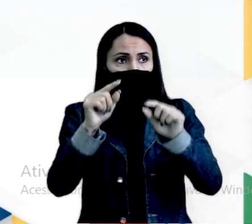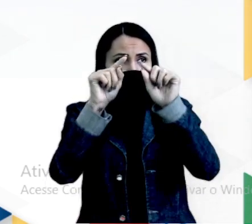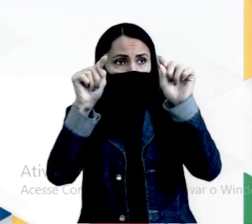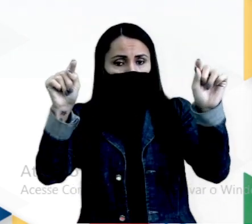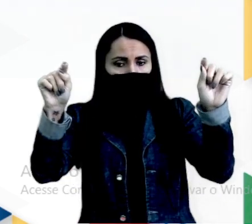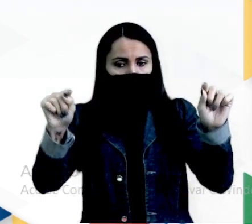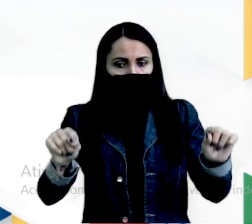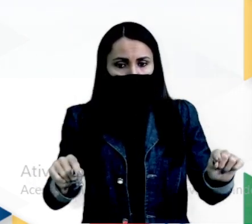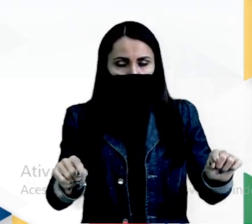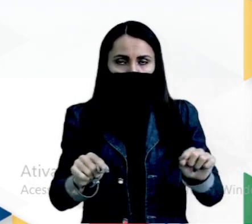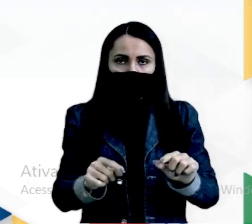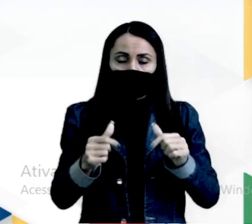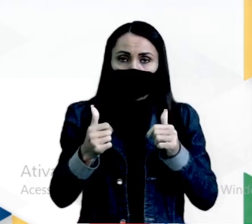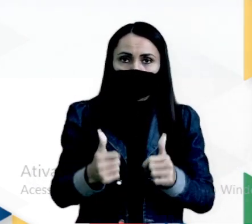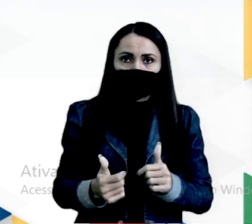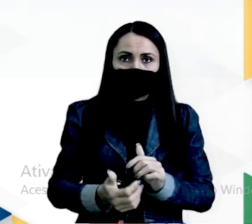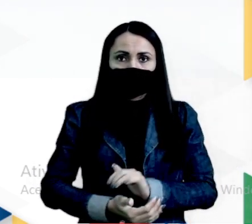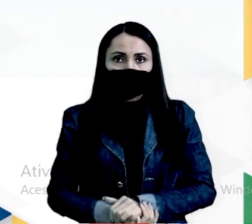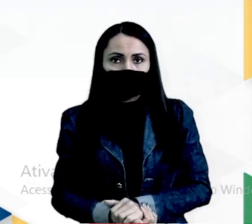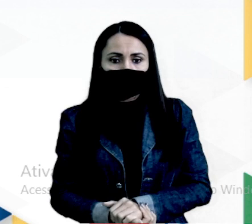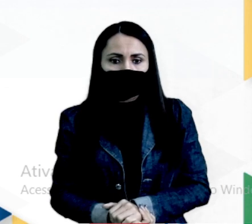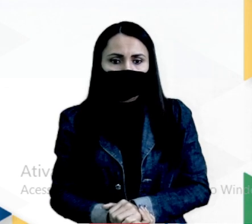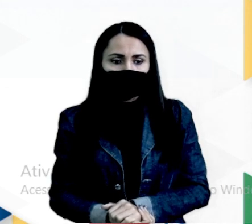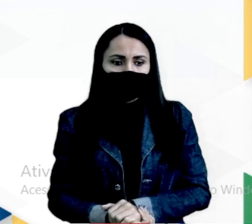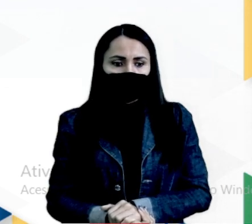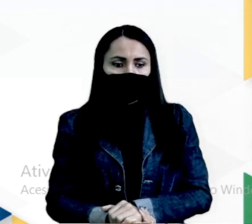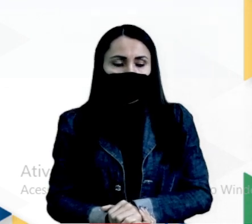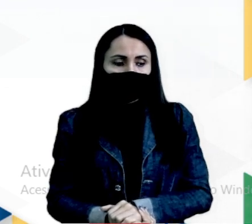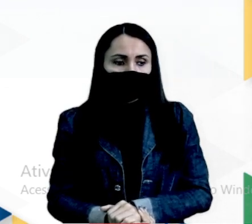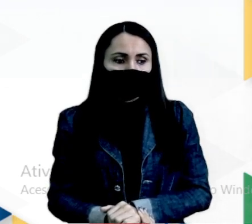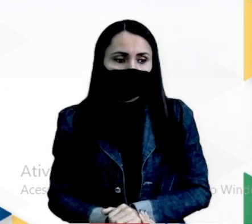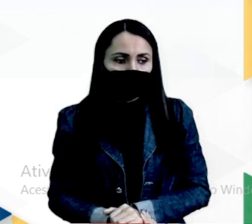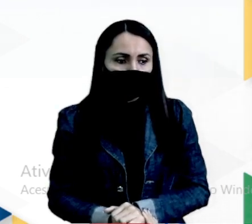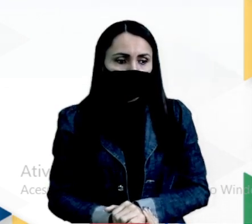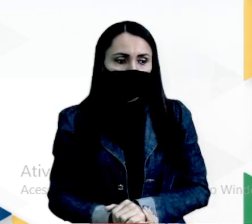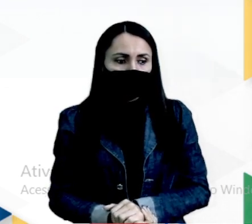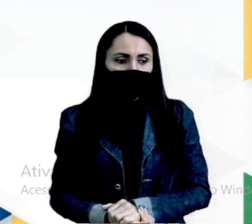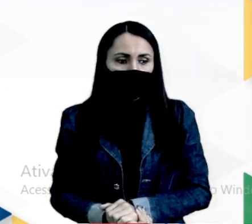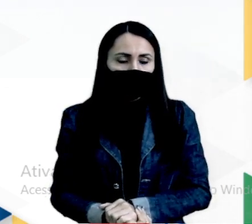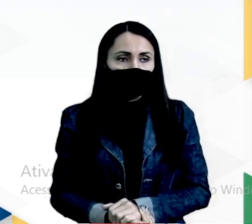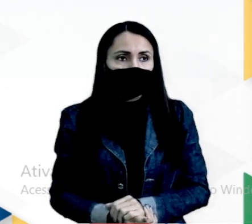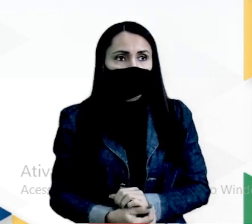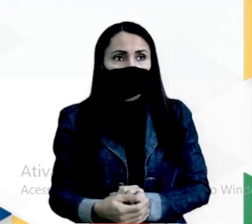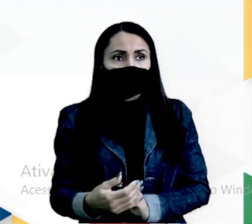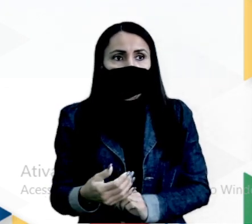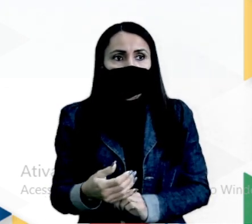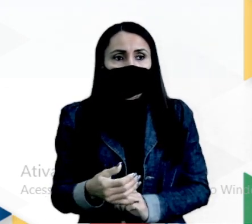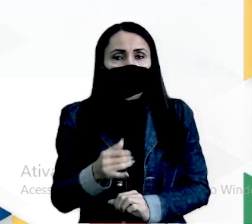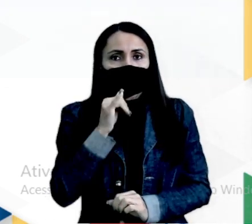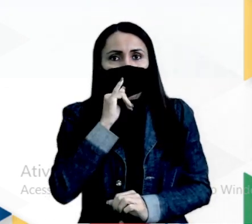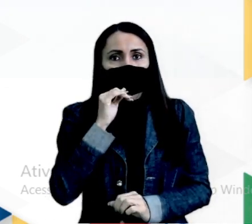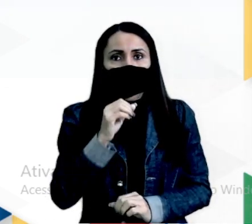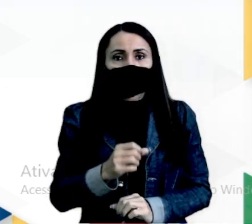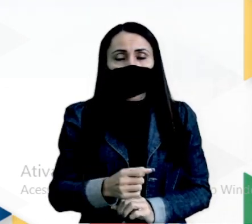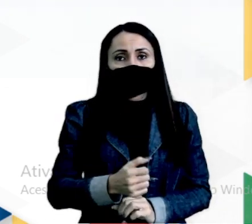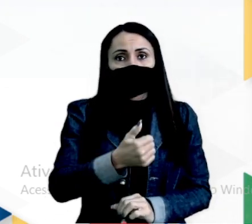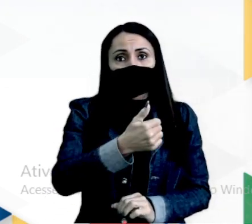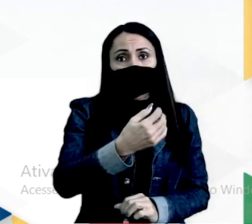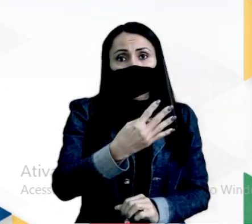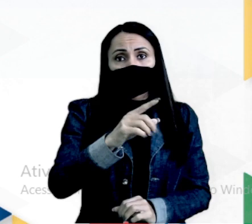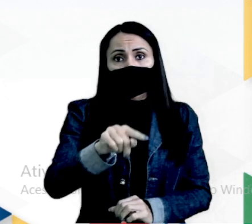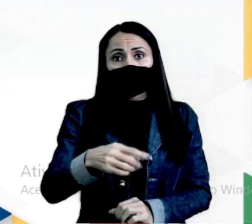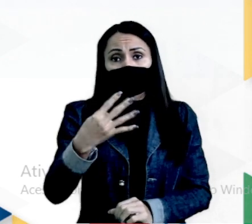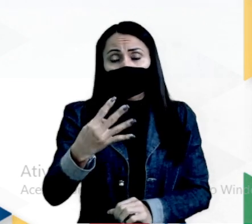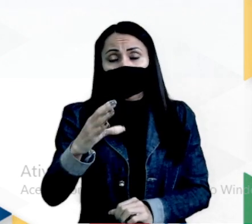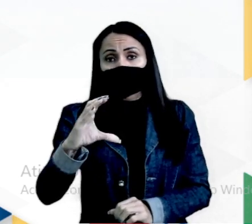seus lados, tá bom? A medida de um quadrado, por exemplo, de 14,4 centímetros. Aí